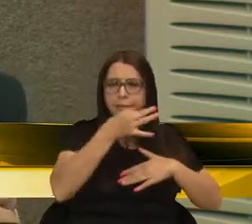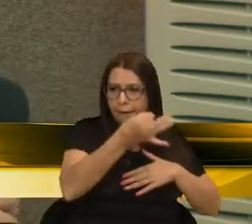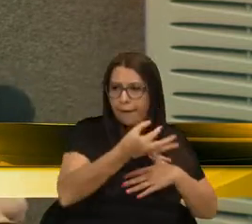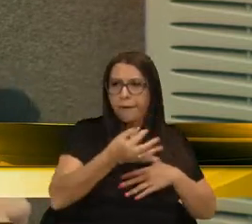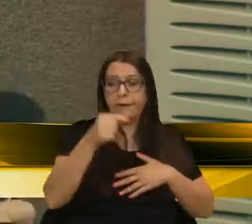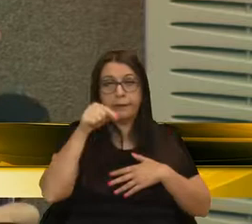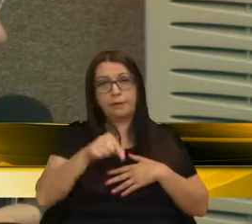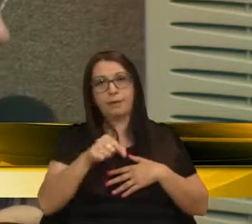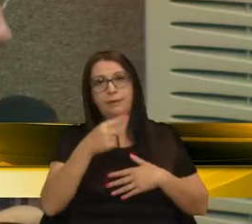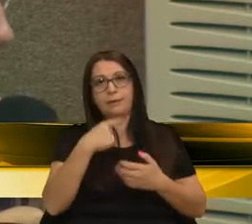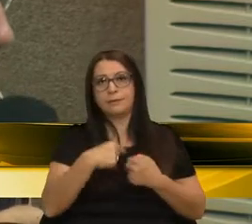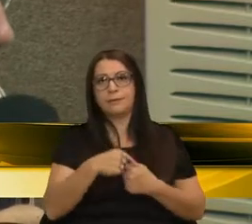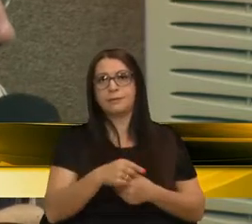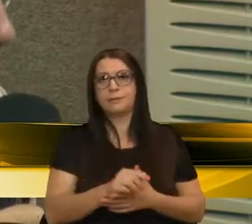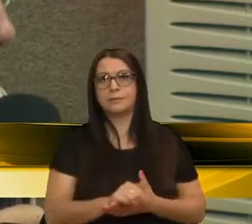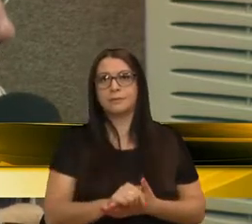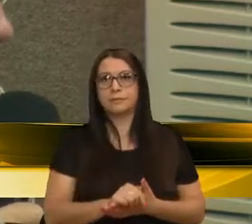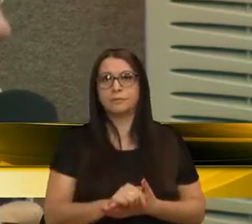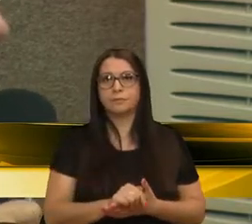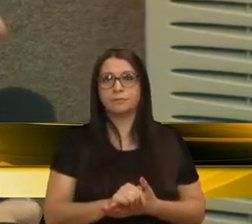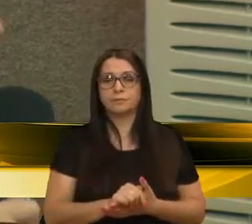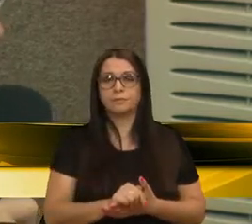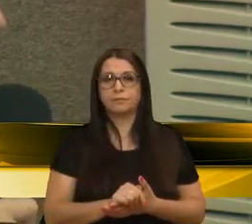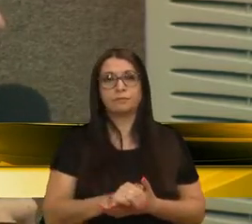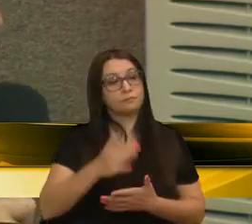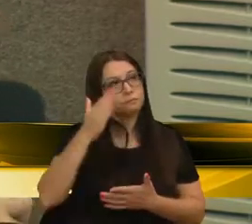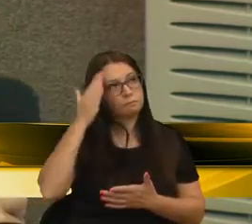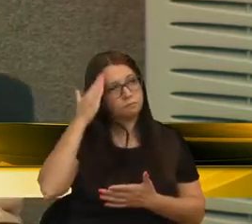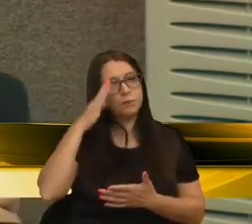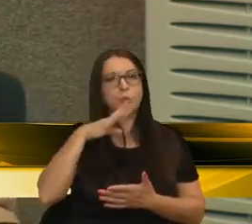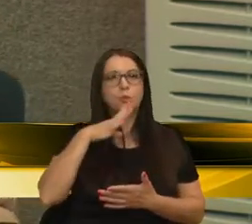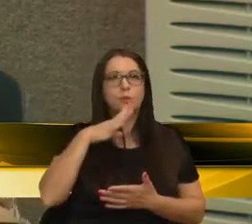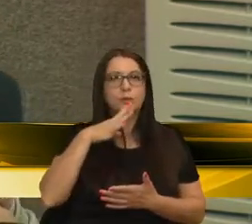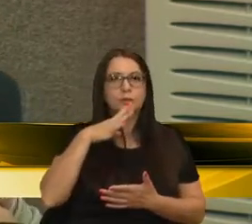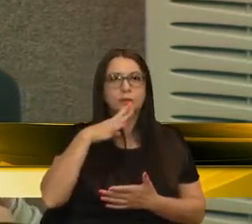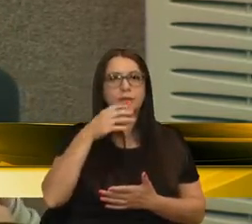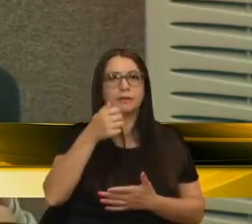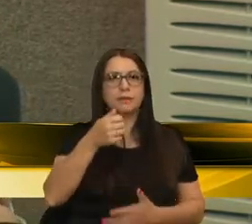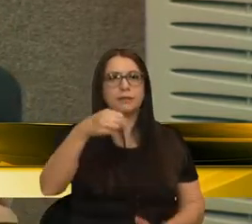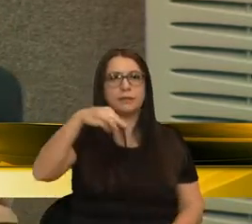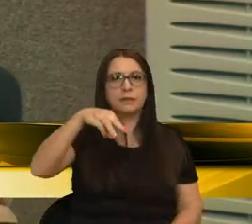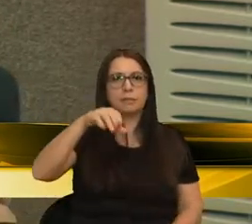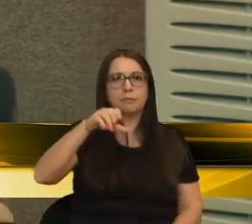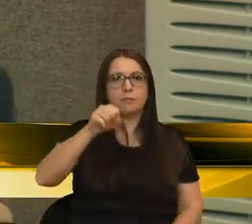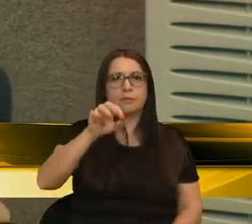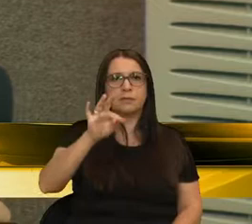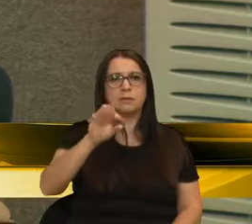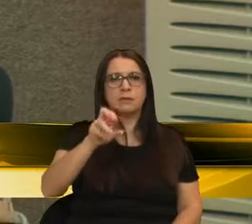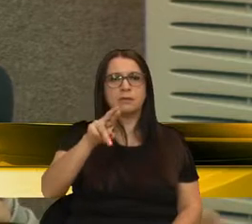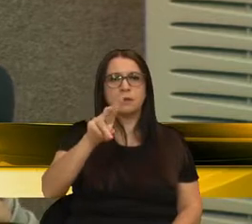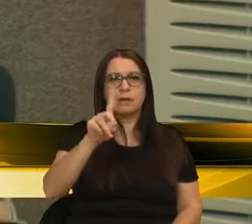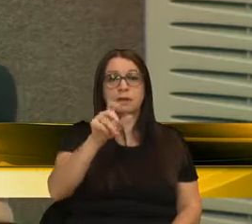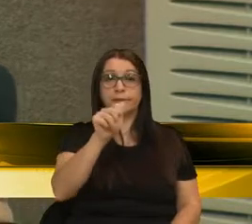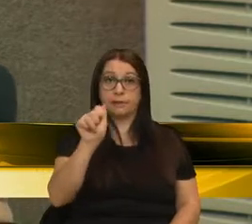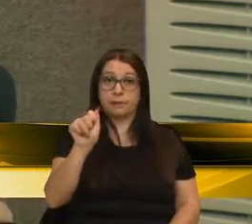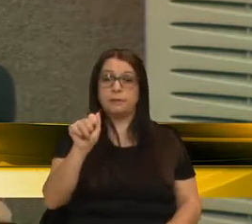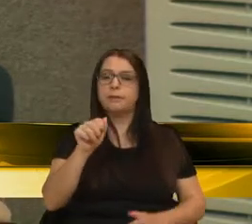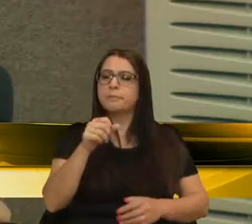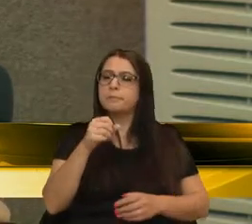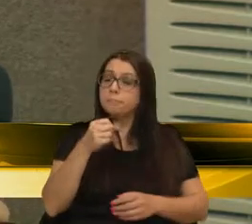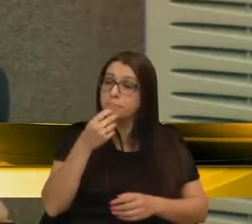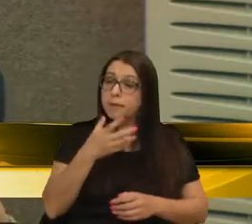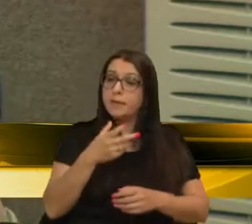situações aqui na cidade. Eu sei que eu conheci também em Amsterdã algumas situações bem pontuais e bem importantes com relação